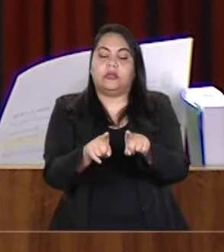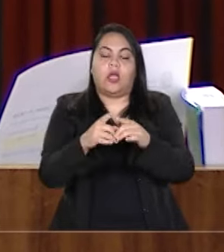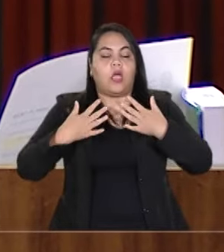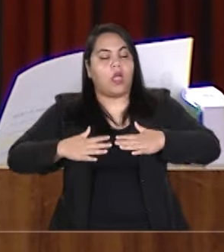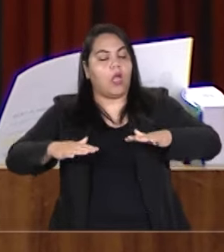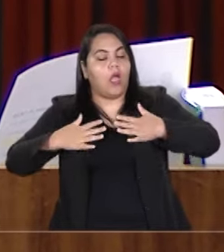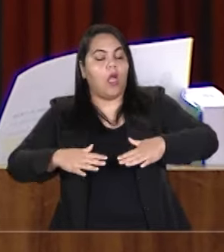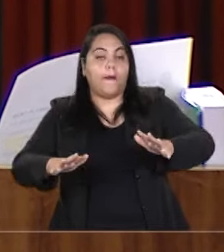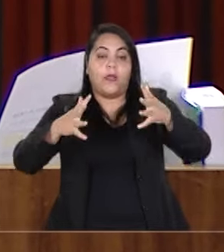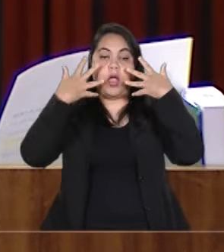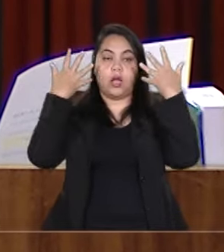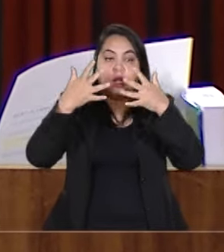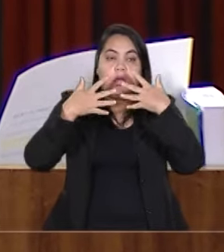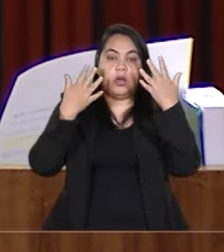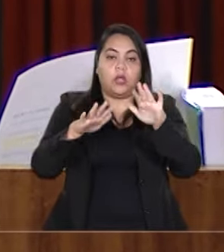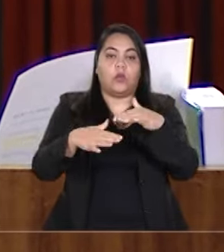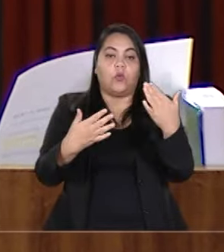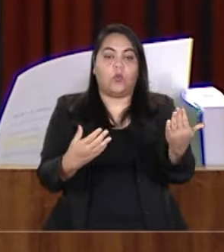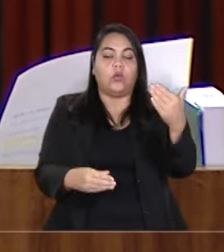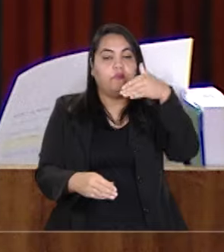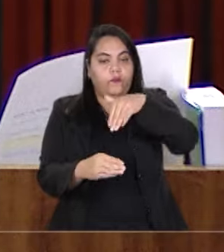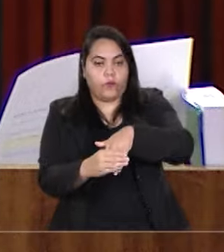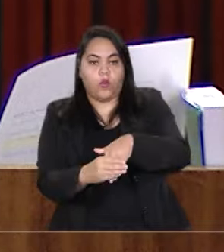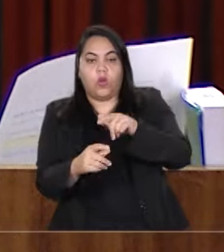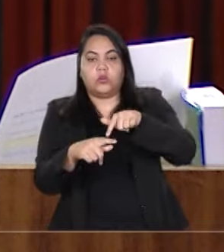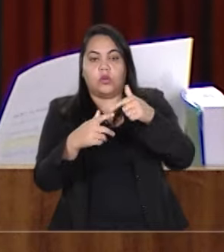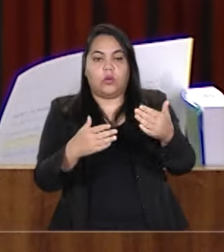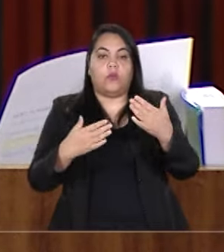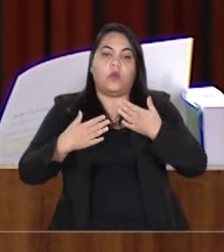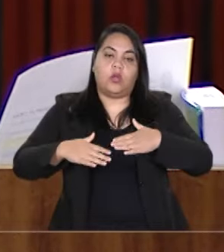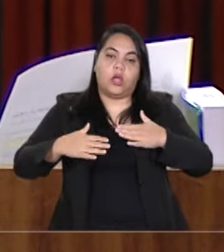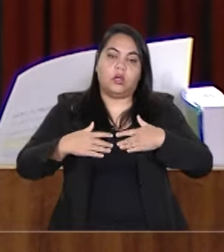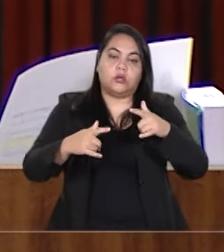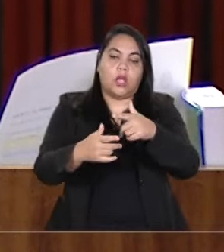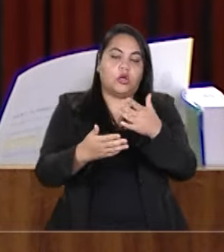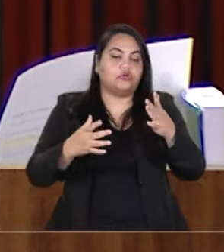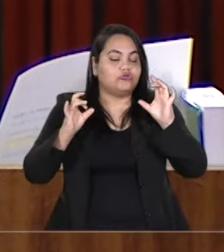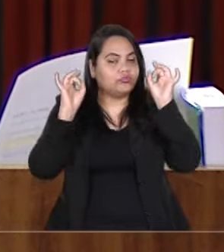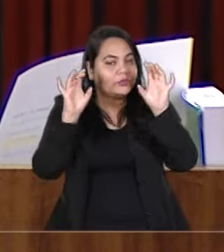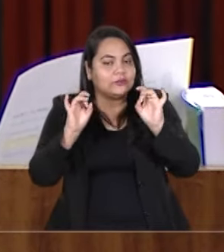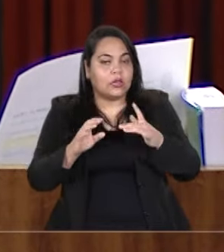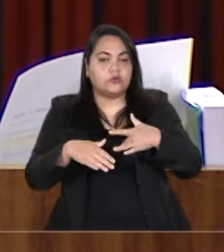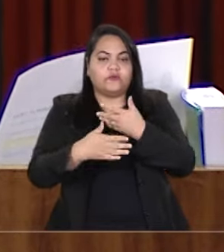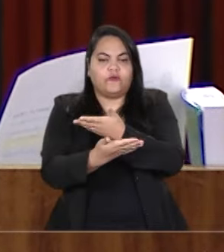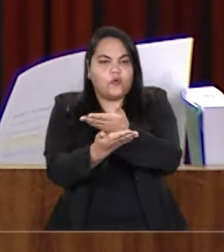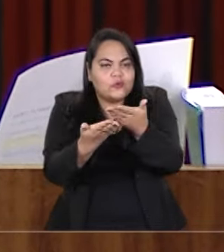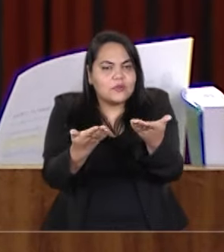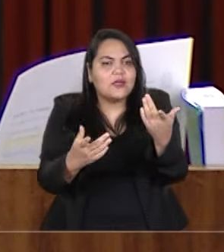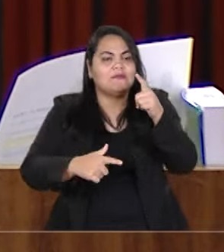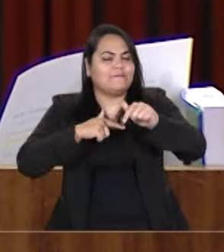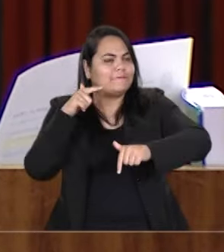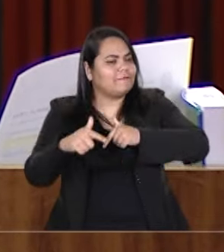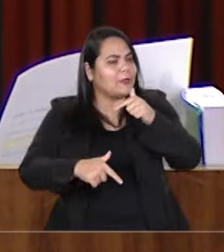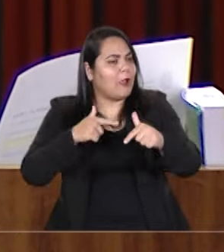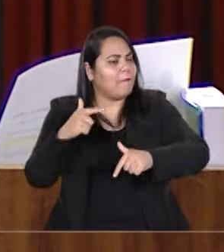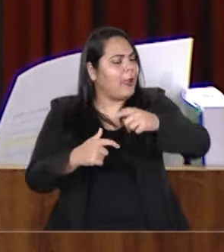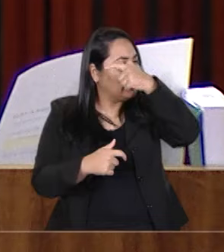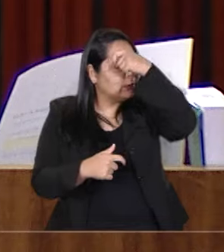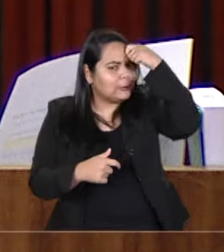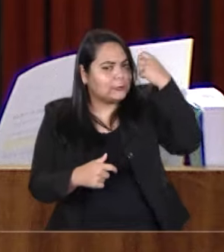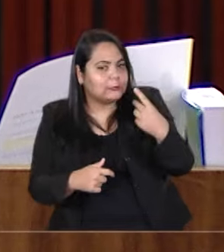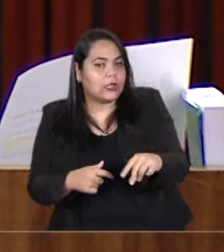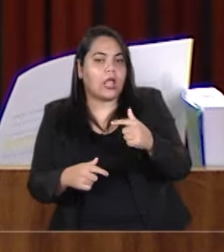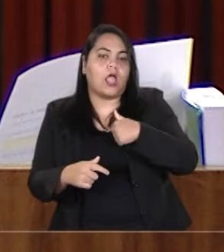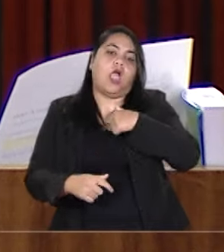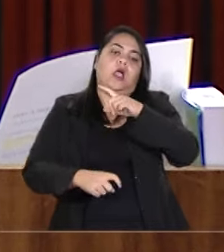alegria na hora de votar. Eu agradeço de uma forma muito especial, portanto, aos servidores que trabalharam durante todo este período, neste mês de